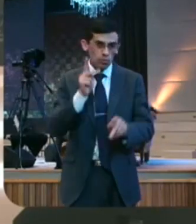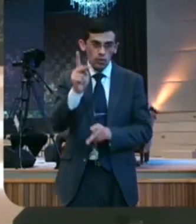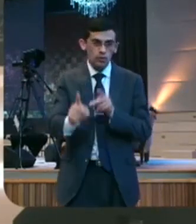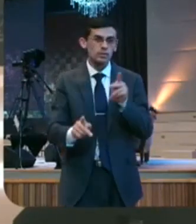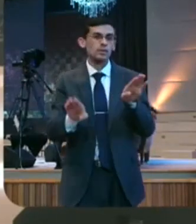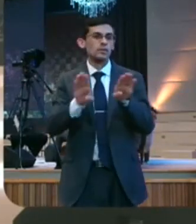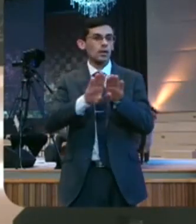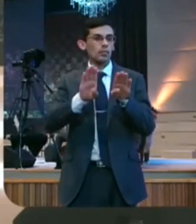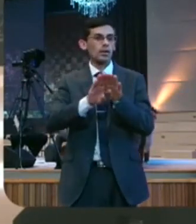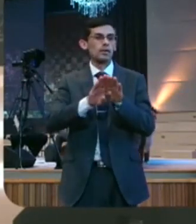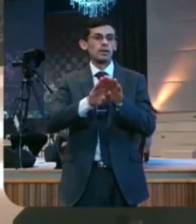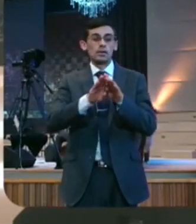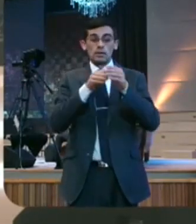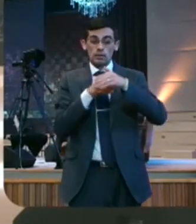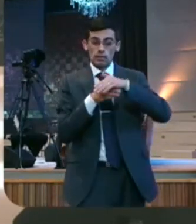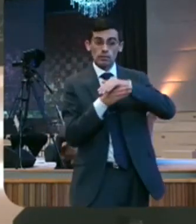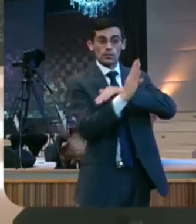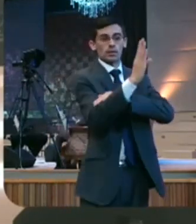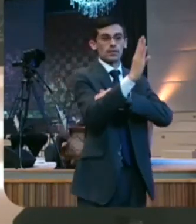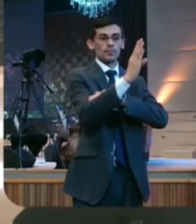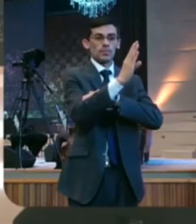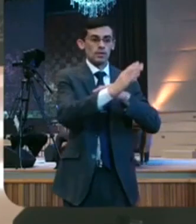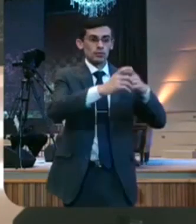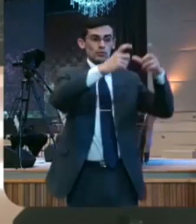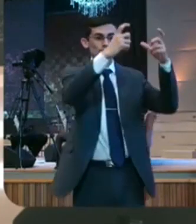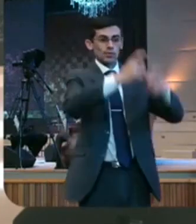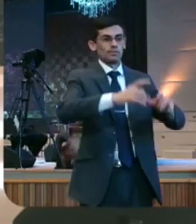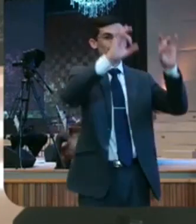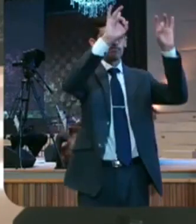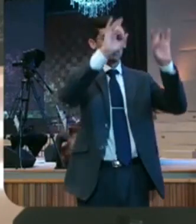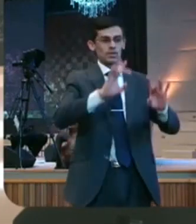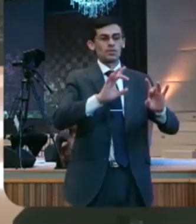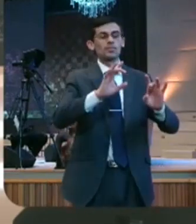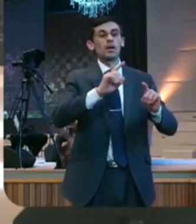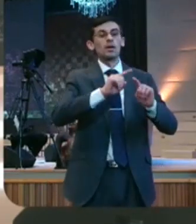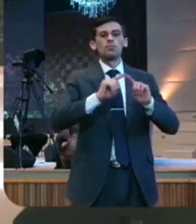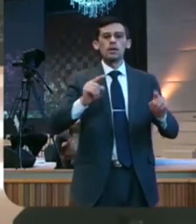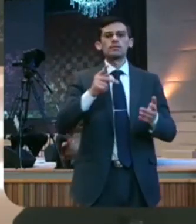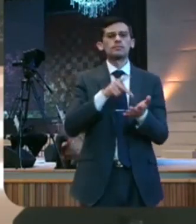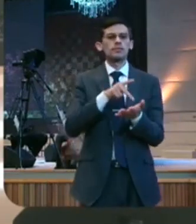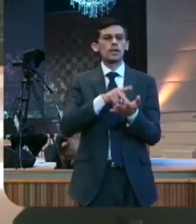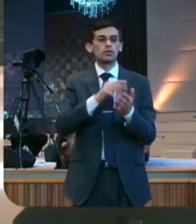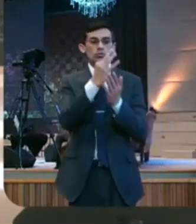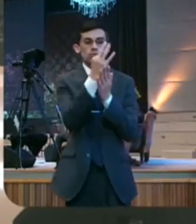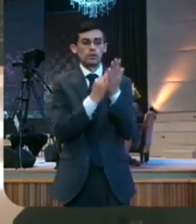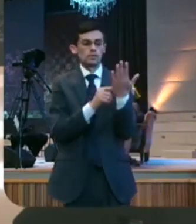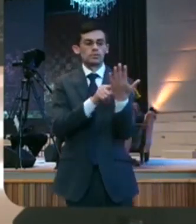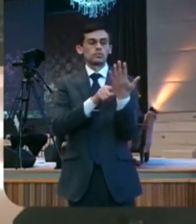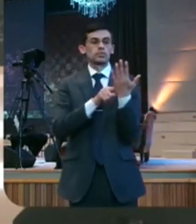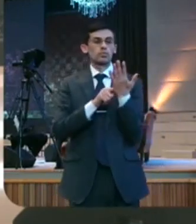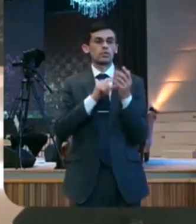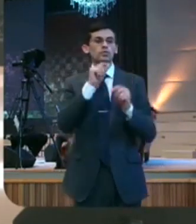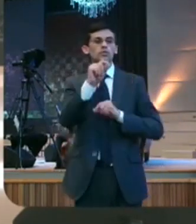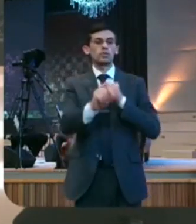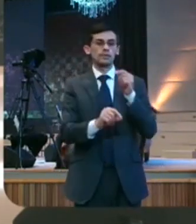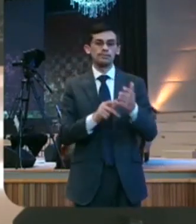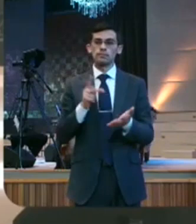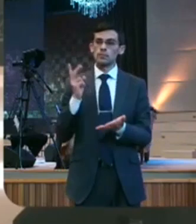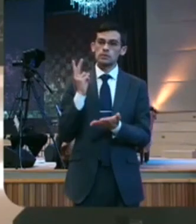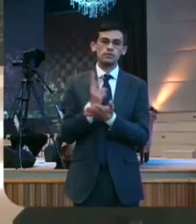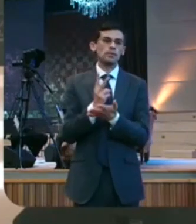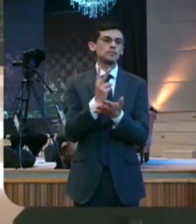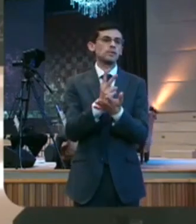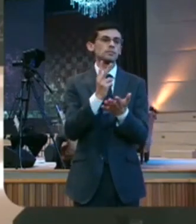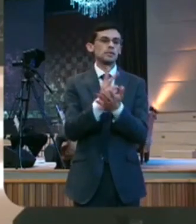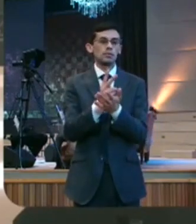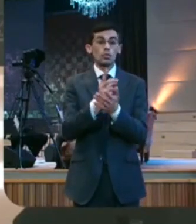nesse momento da entrada. E é interessante também que aqui esse texto fala que eles guardavam